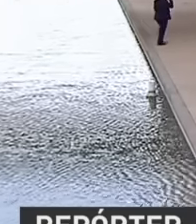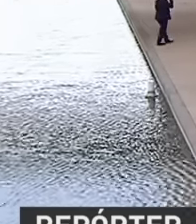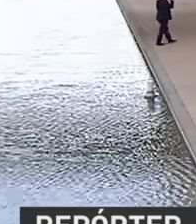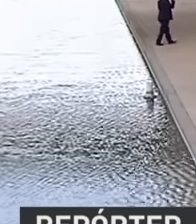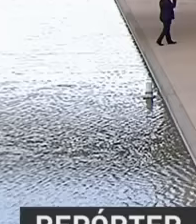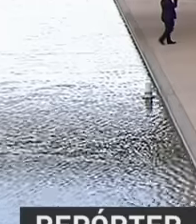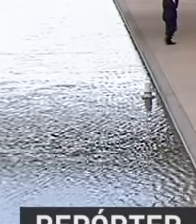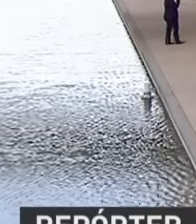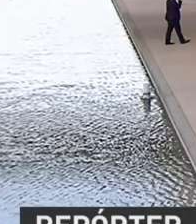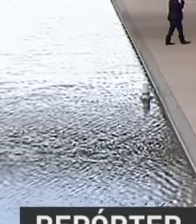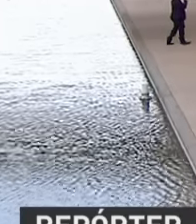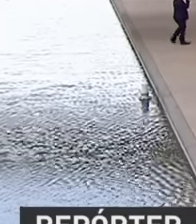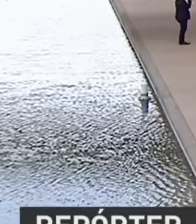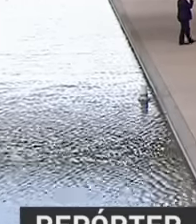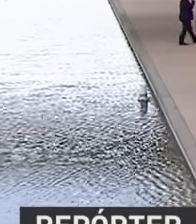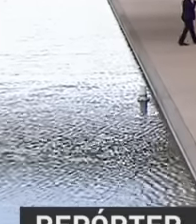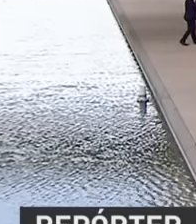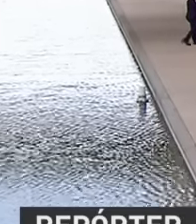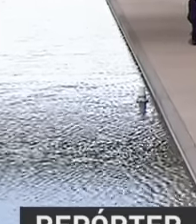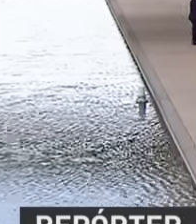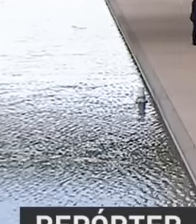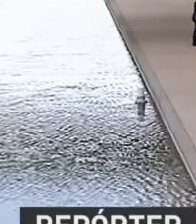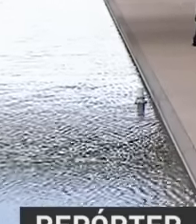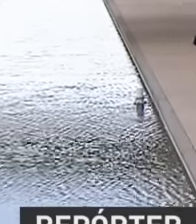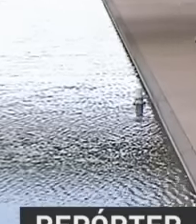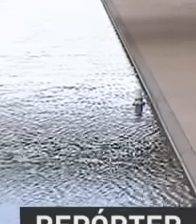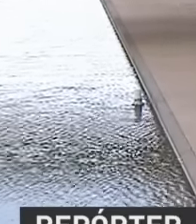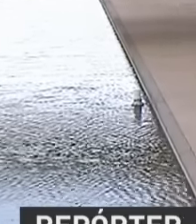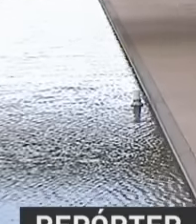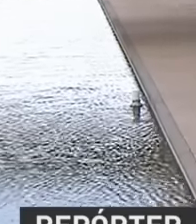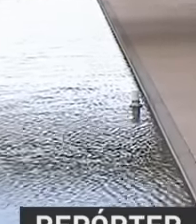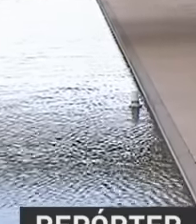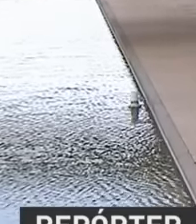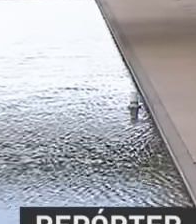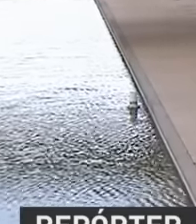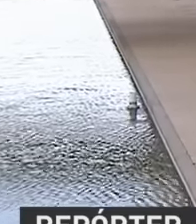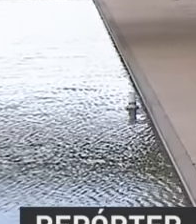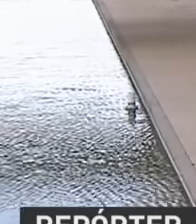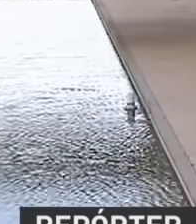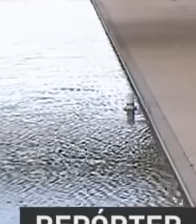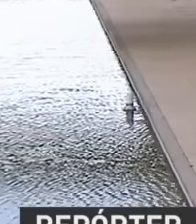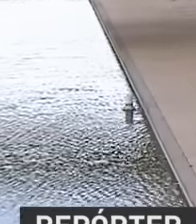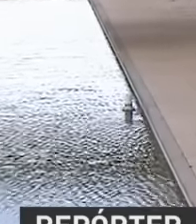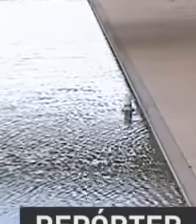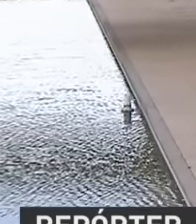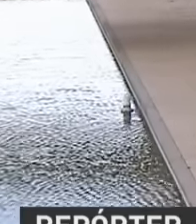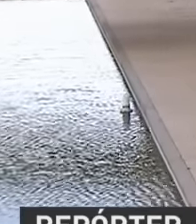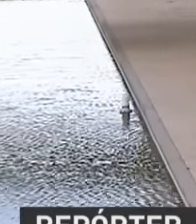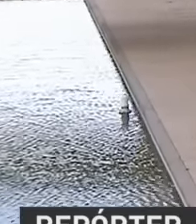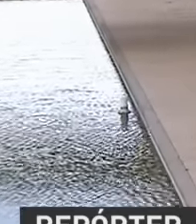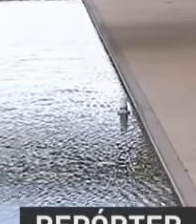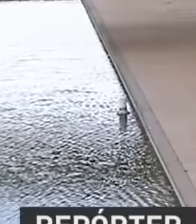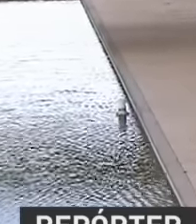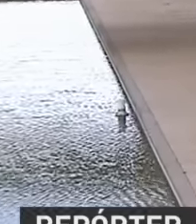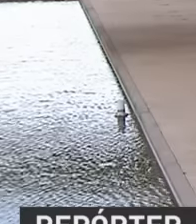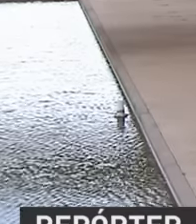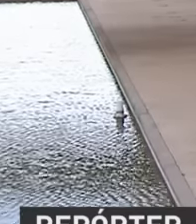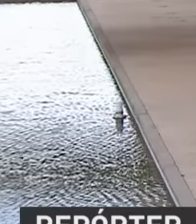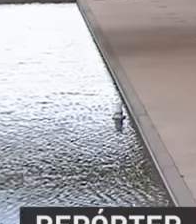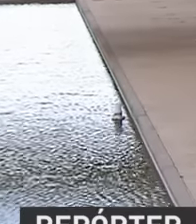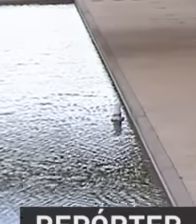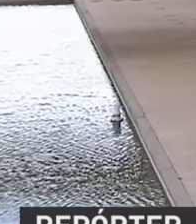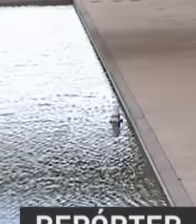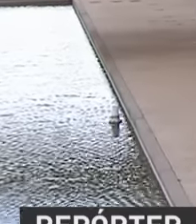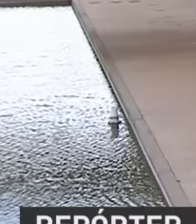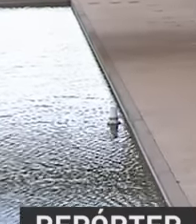cooperação educacional, também cooperação de academias diplomáticas e consultas políticas. O presidente da Armênia, um